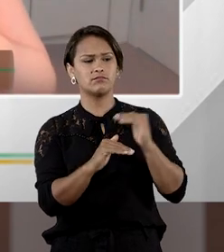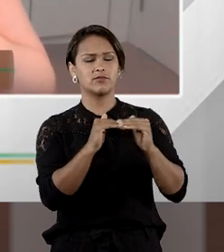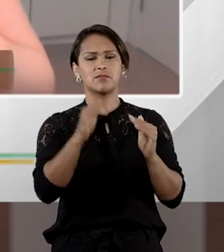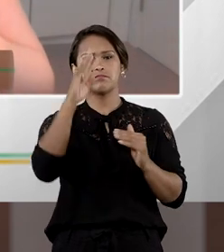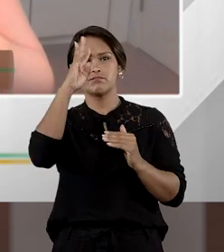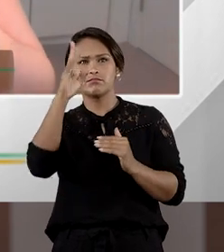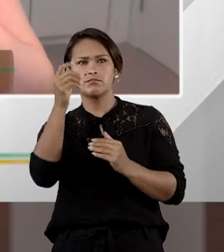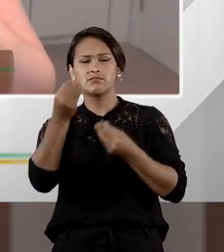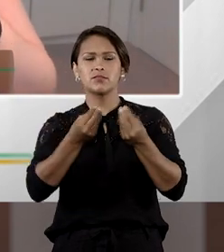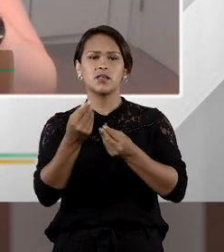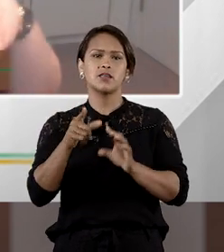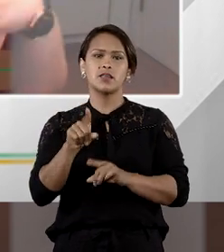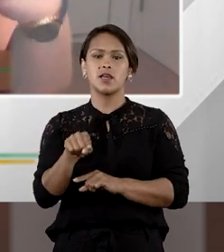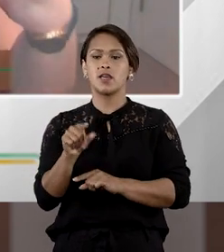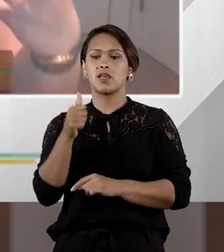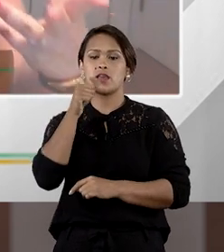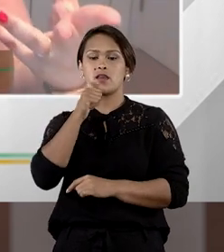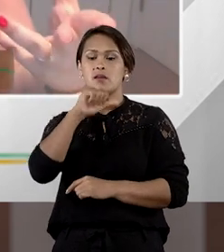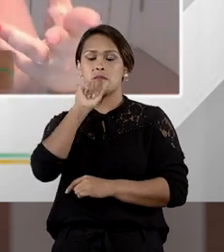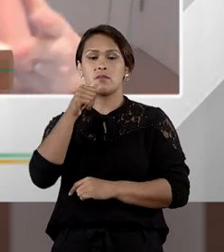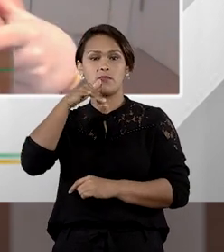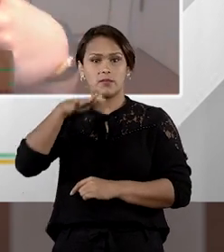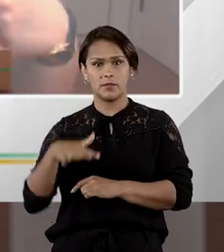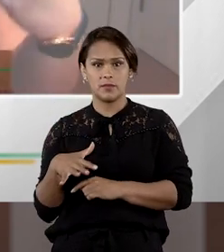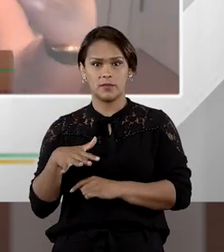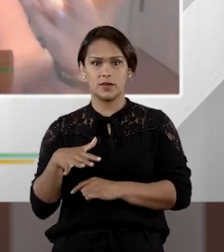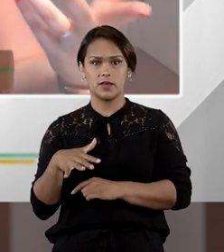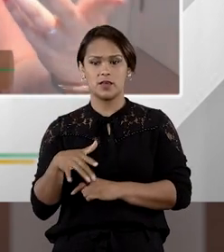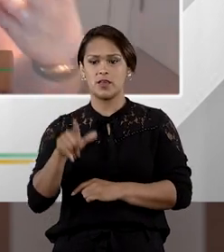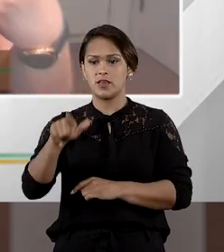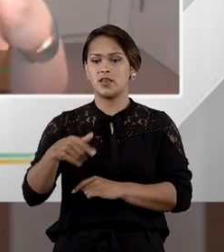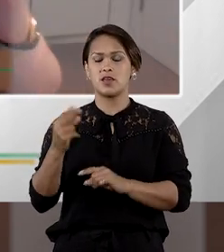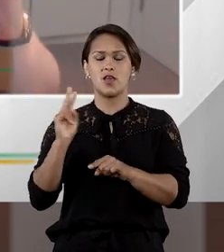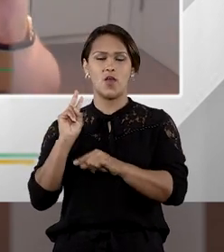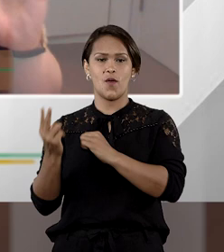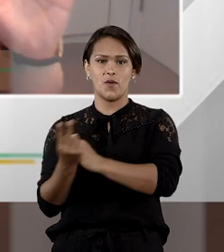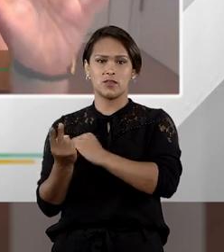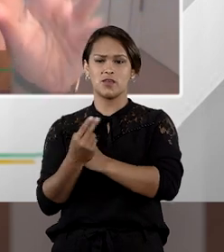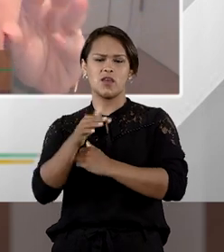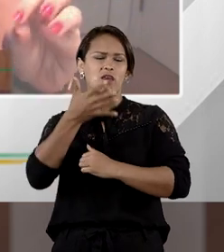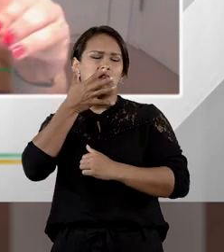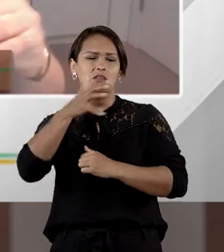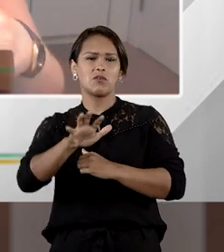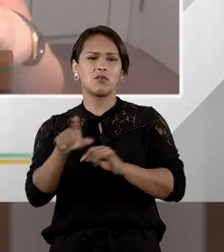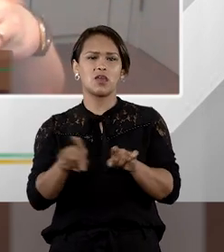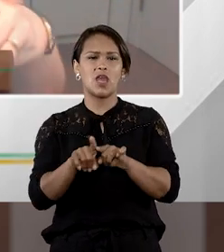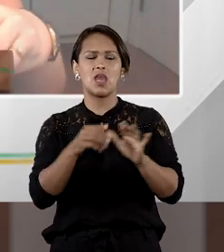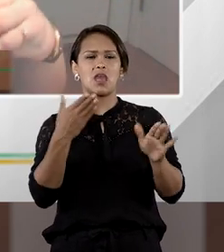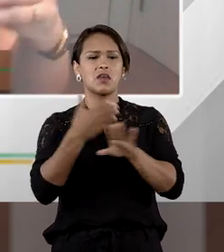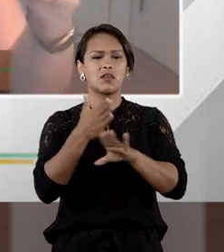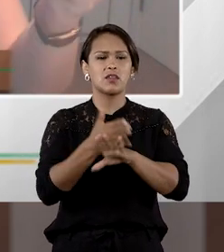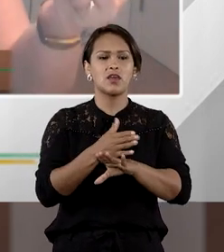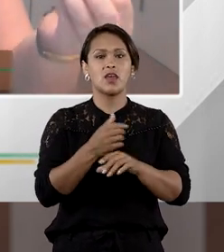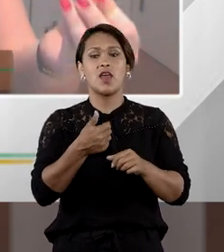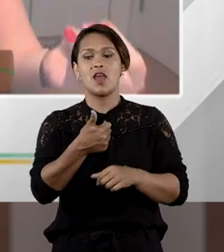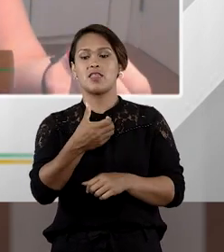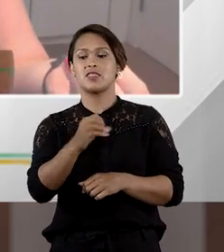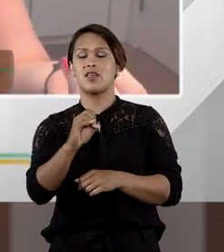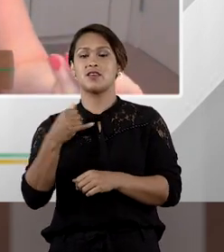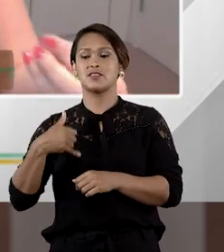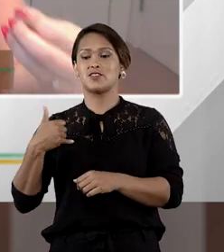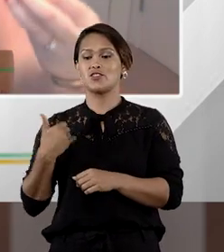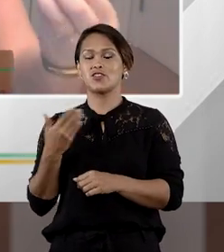Vamos imaginar, então, que a mãe da criança, que é a guardiã, diz, não, eu não quero entrar com uma demanda. Quando a criança faz